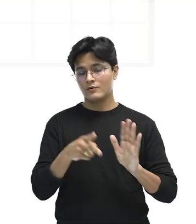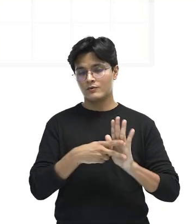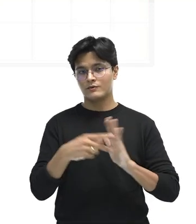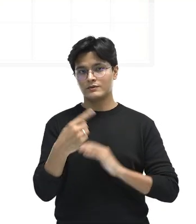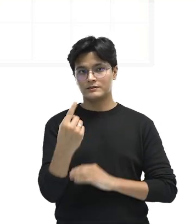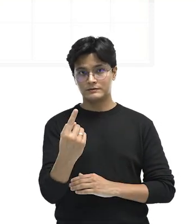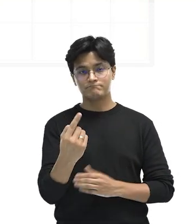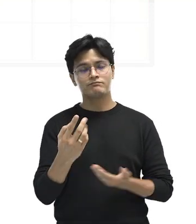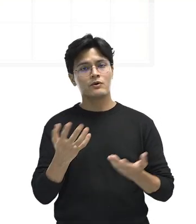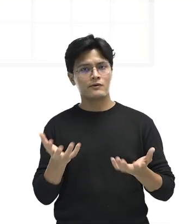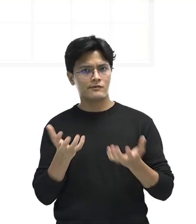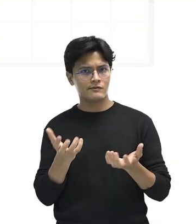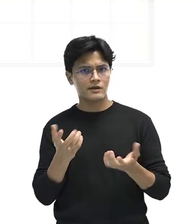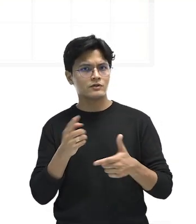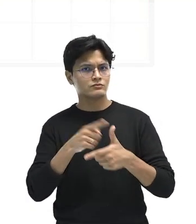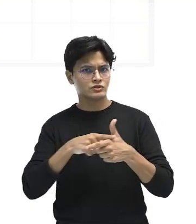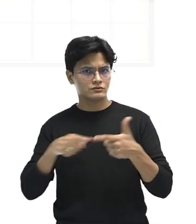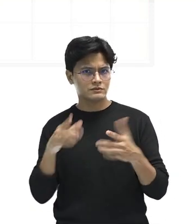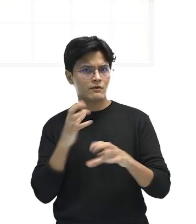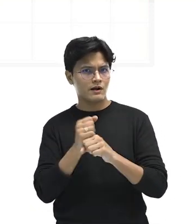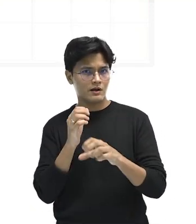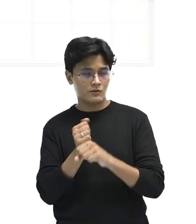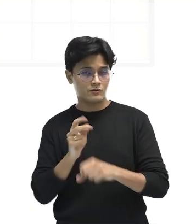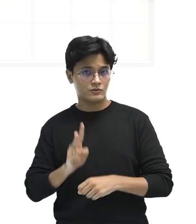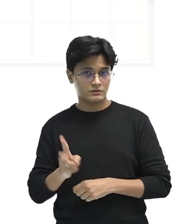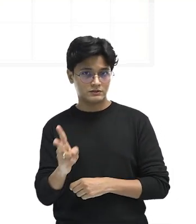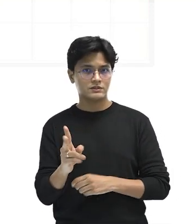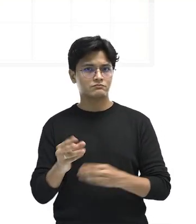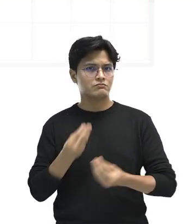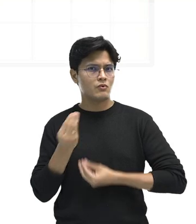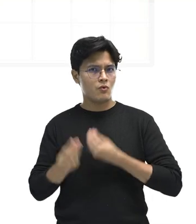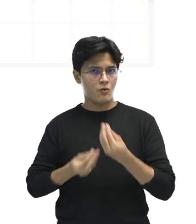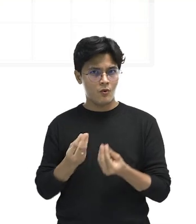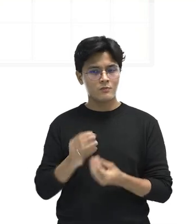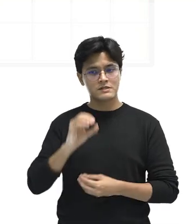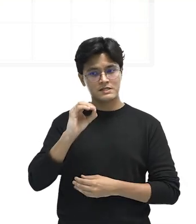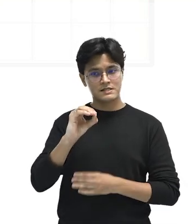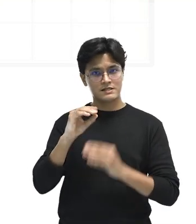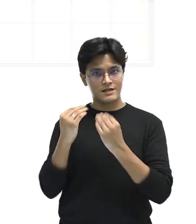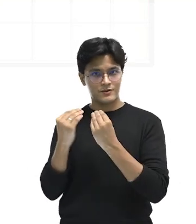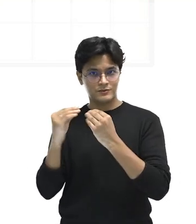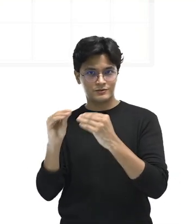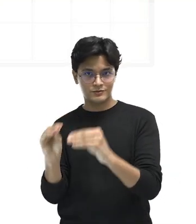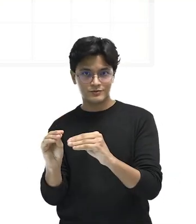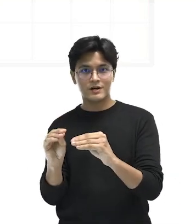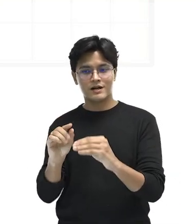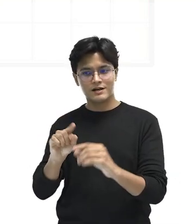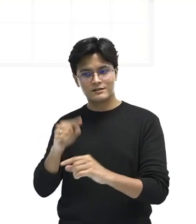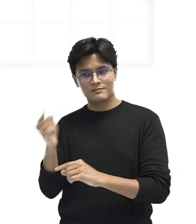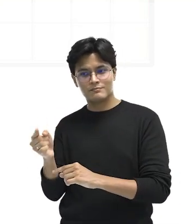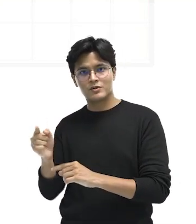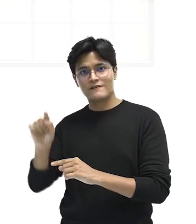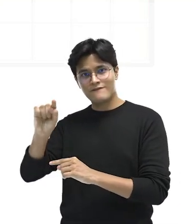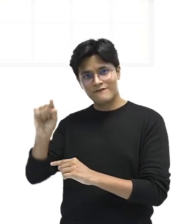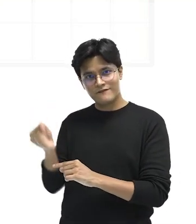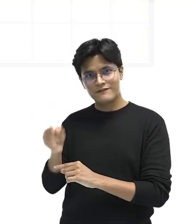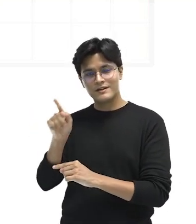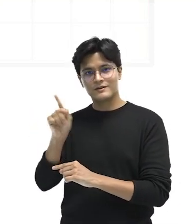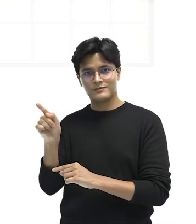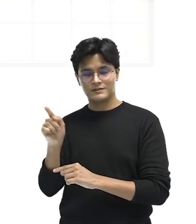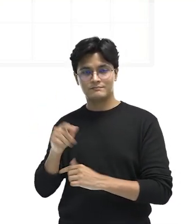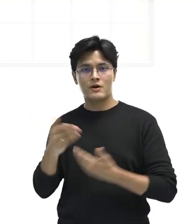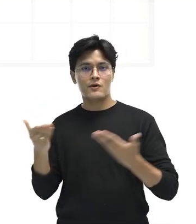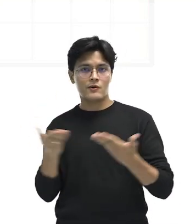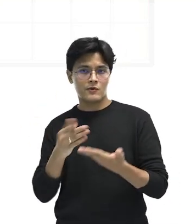essa divisão. Então o que eu vou fazer? Eu vou acrescentar um zerinho aqui e vou botar uma vírgula, tá? Agora eu